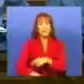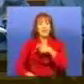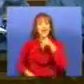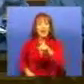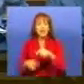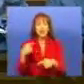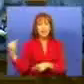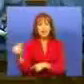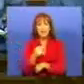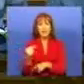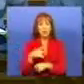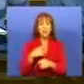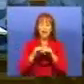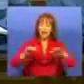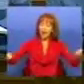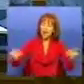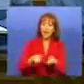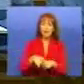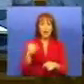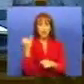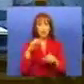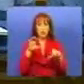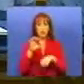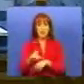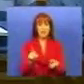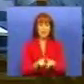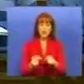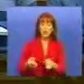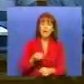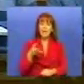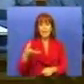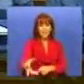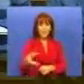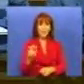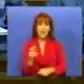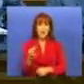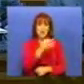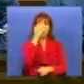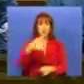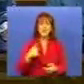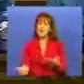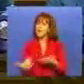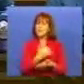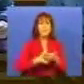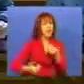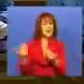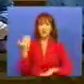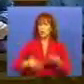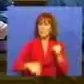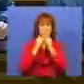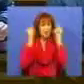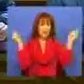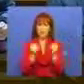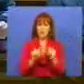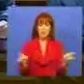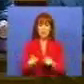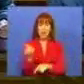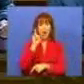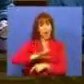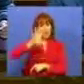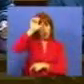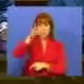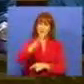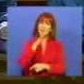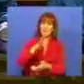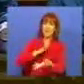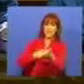de insucesso ao nível do segundo ciclo em 13%. Não são dados de comparações internacionais. É o que a Sra. Ministra